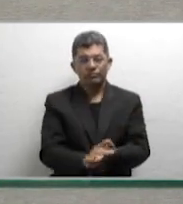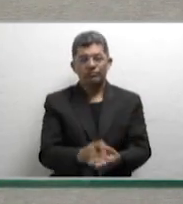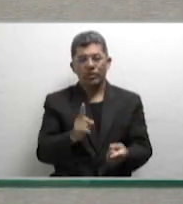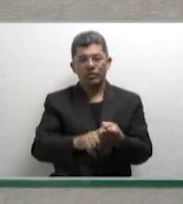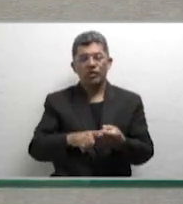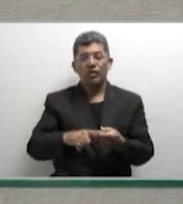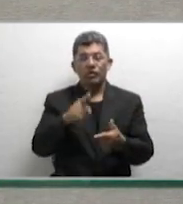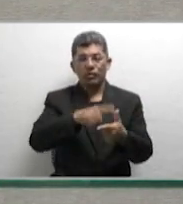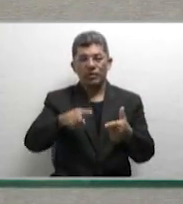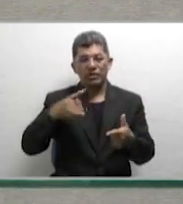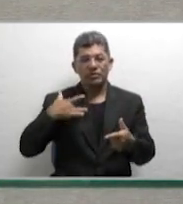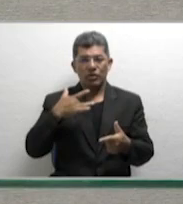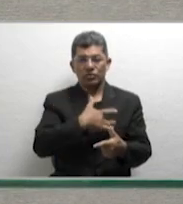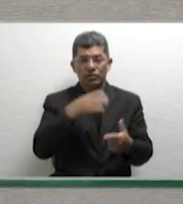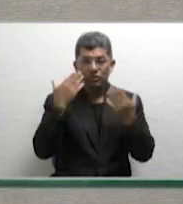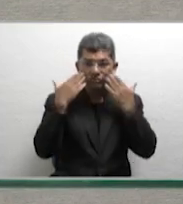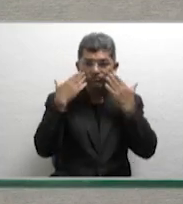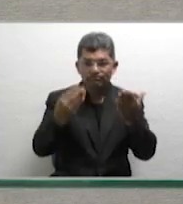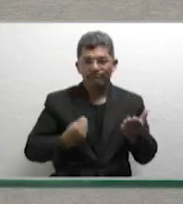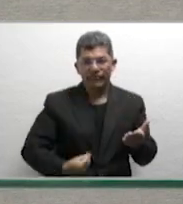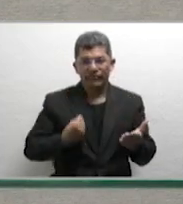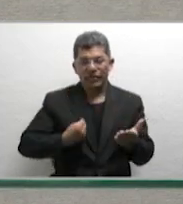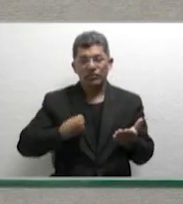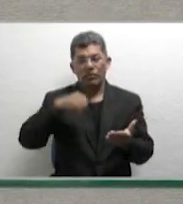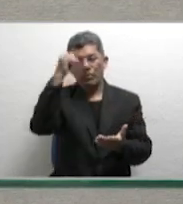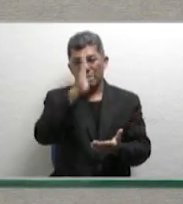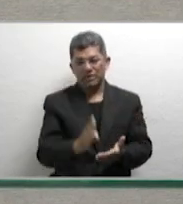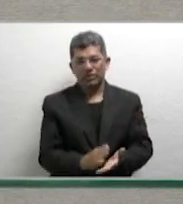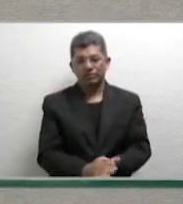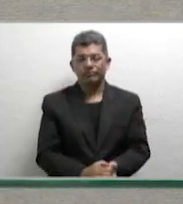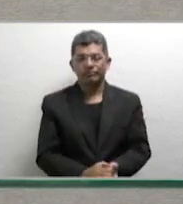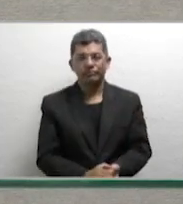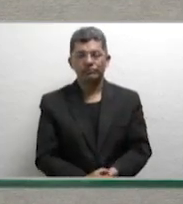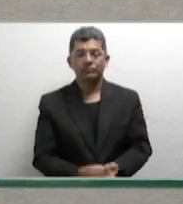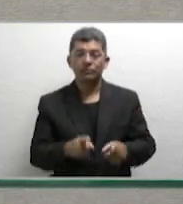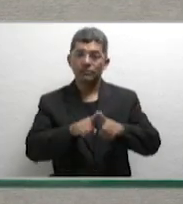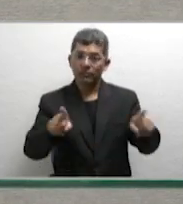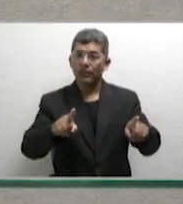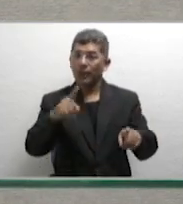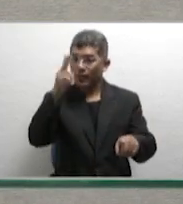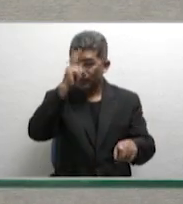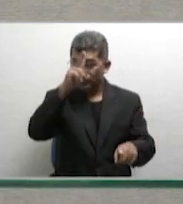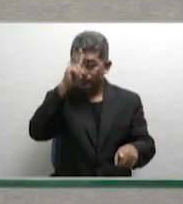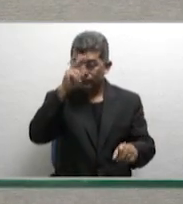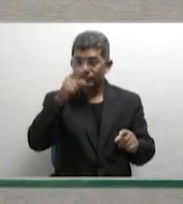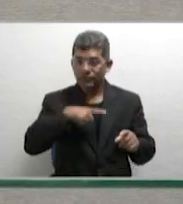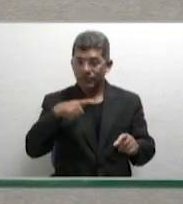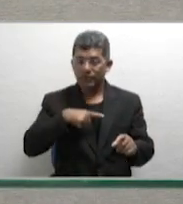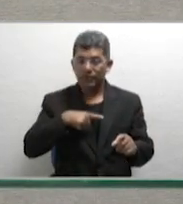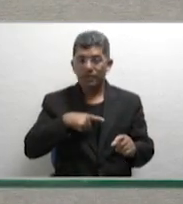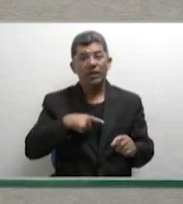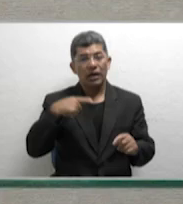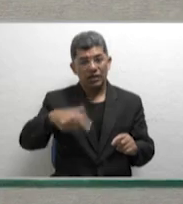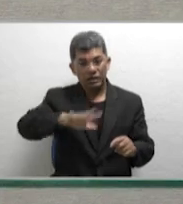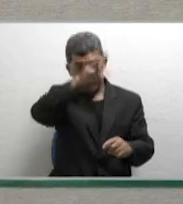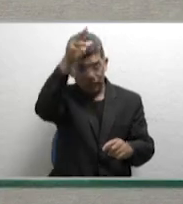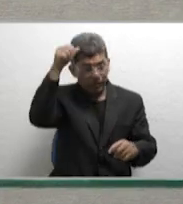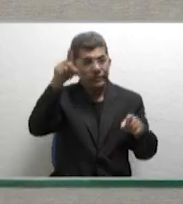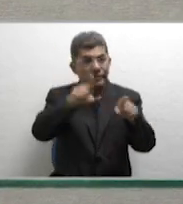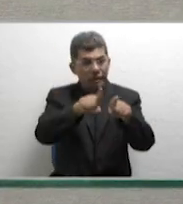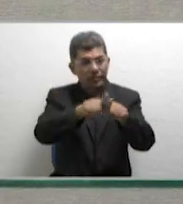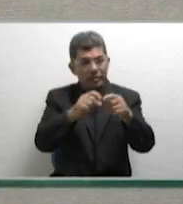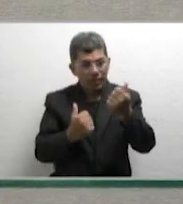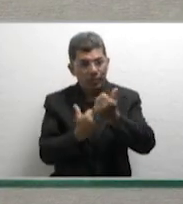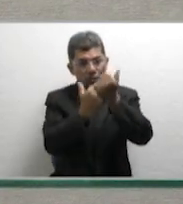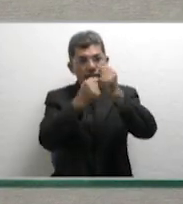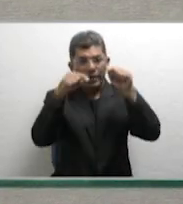dos Yanomamis que nós estamos vivendo no Brasil. Mas é preciso lembrar que nós temos Yanomamis aqui no Amazonas precisando de ajuda